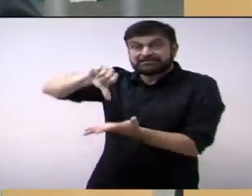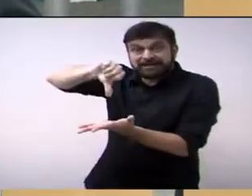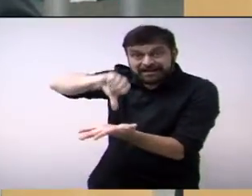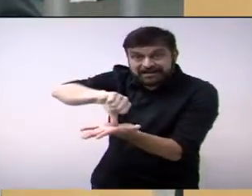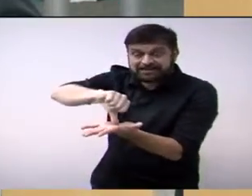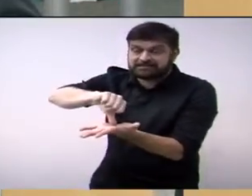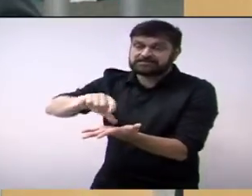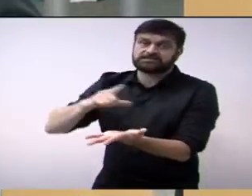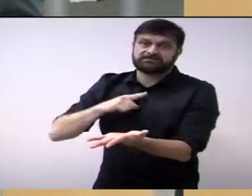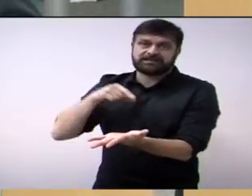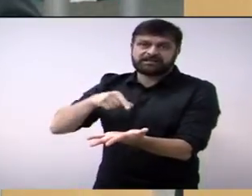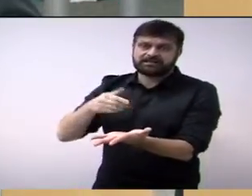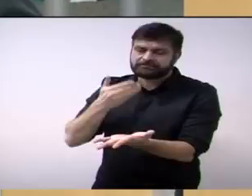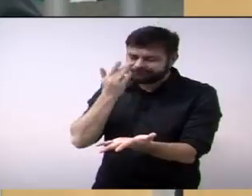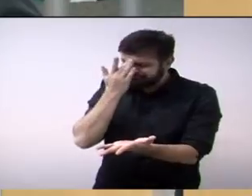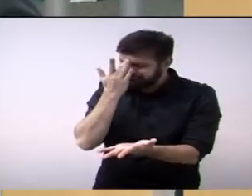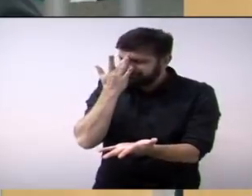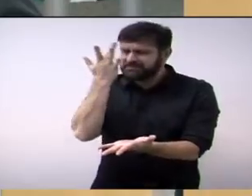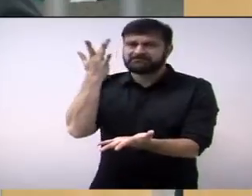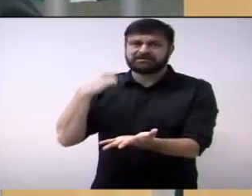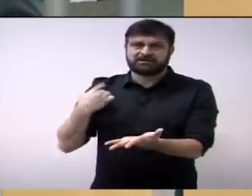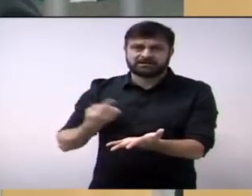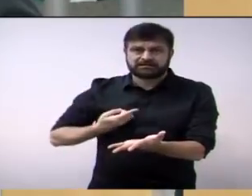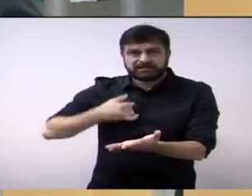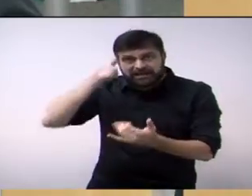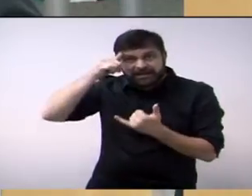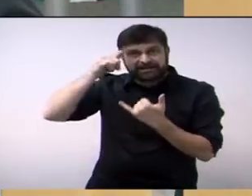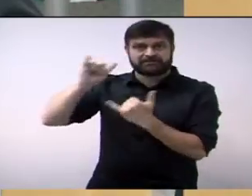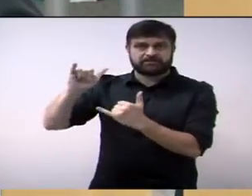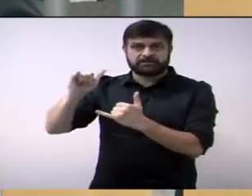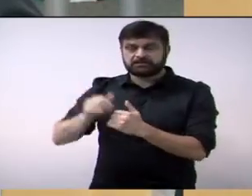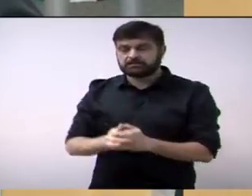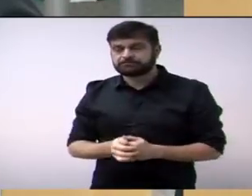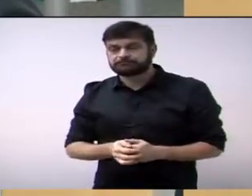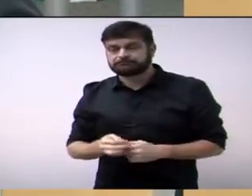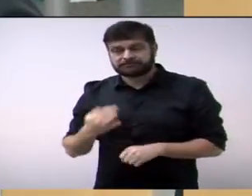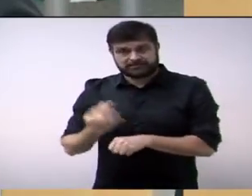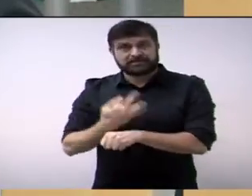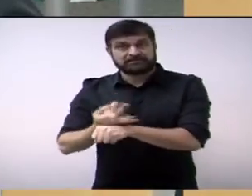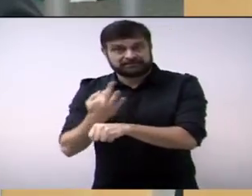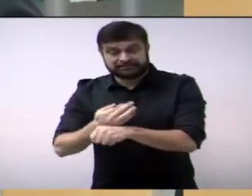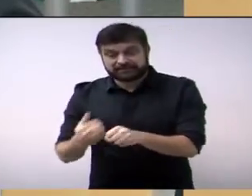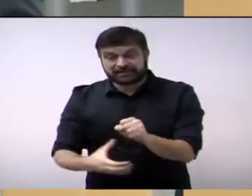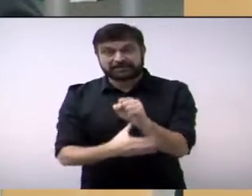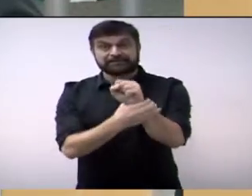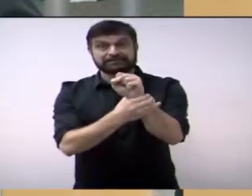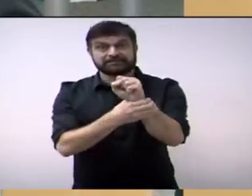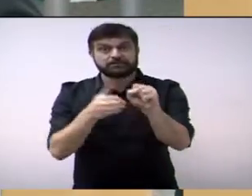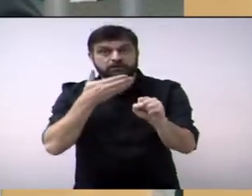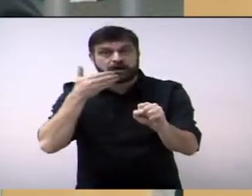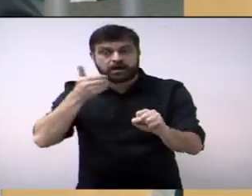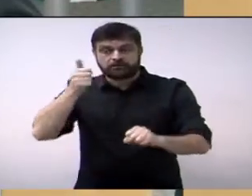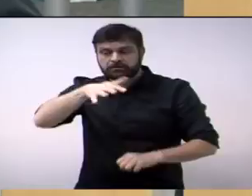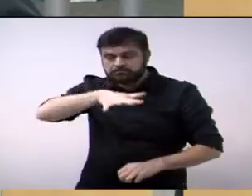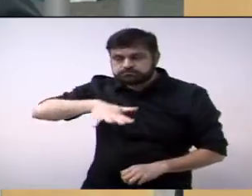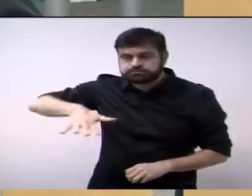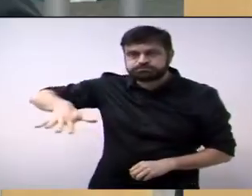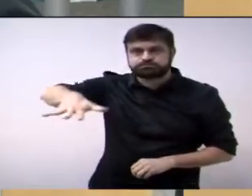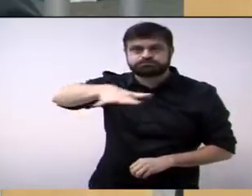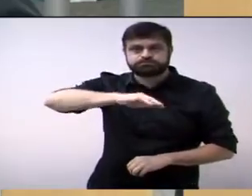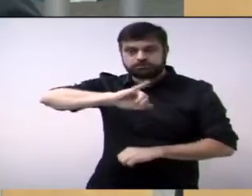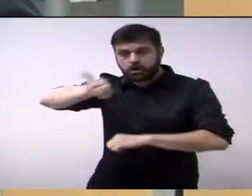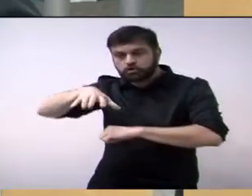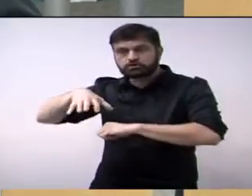ali, com certeza, a gente poderia, pelo menos na prevenção, tentar amenizar um pouco a segurança daquela região, Leonor, João